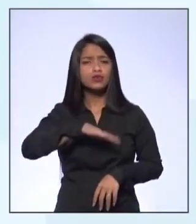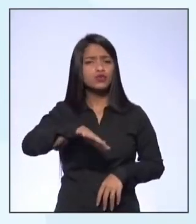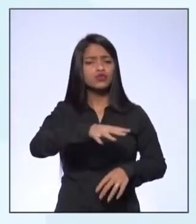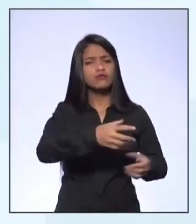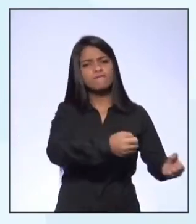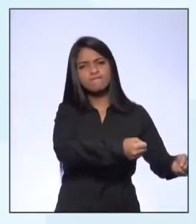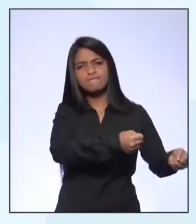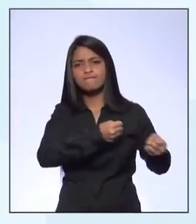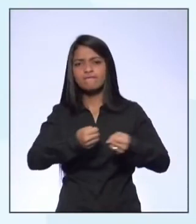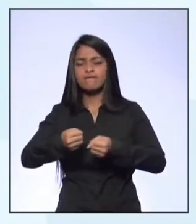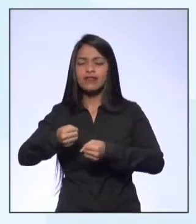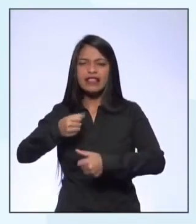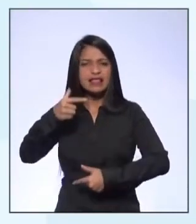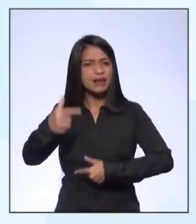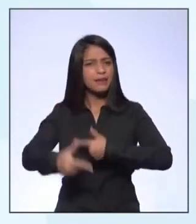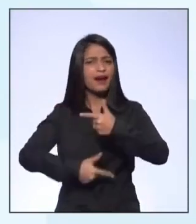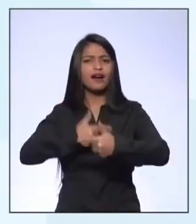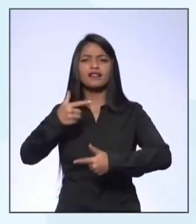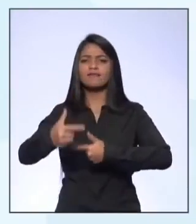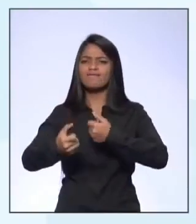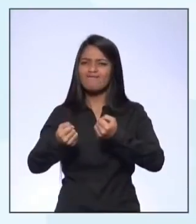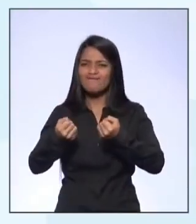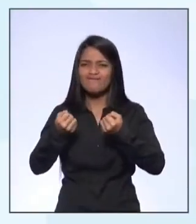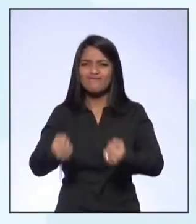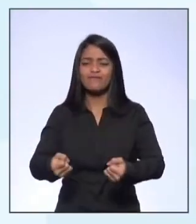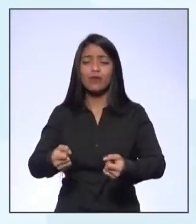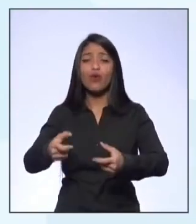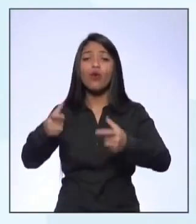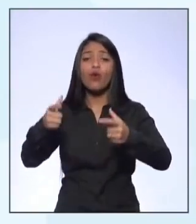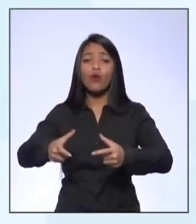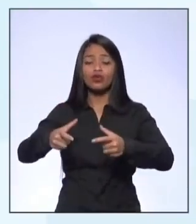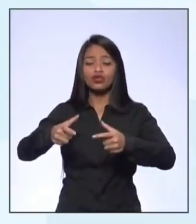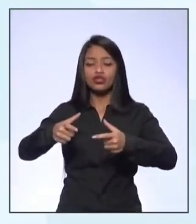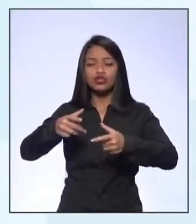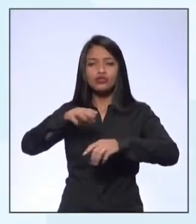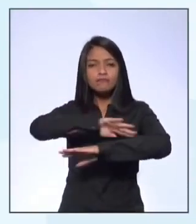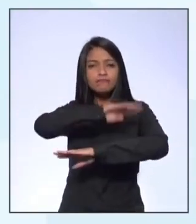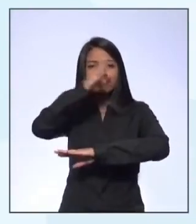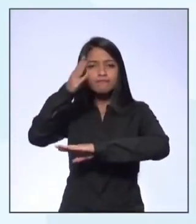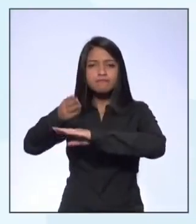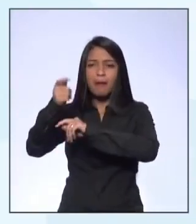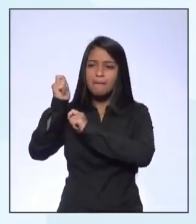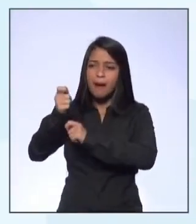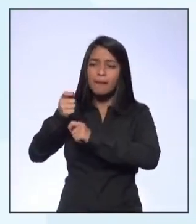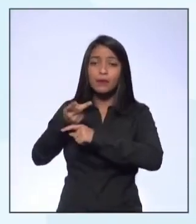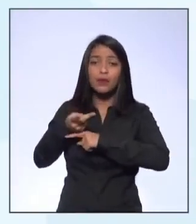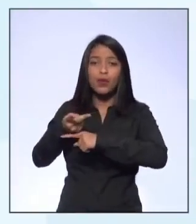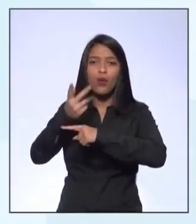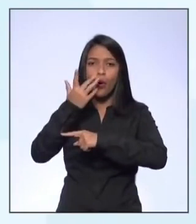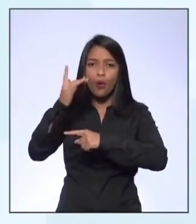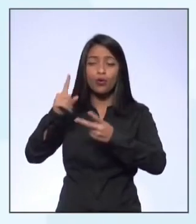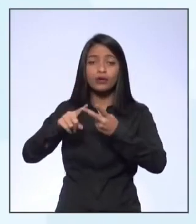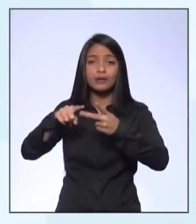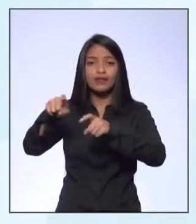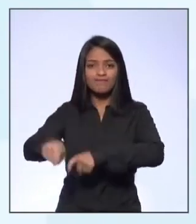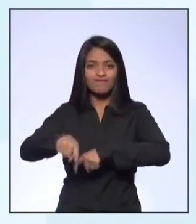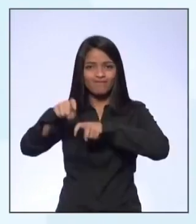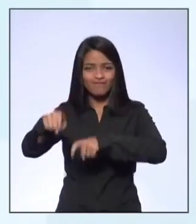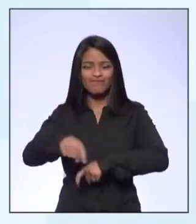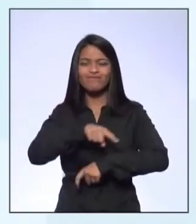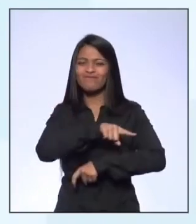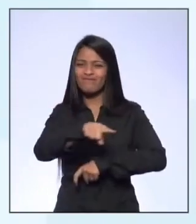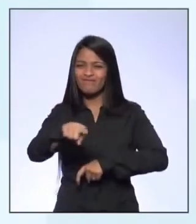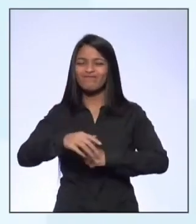trabalhos forçados nas minas e na agricultura. Por outro lado, os nativos